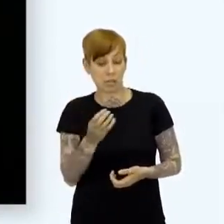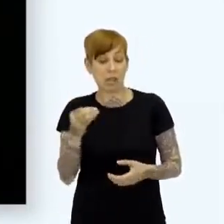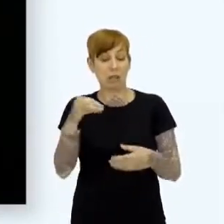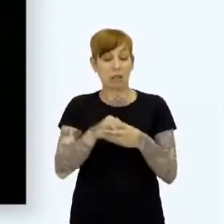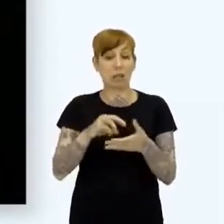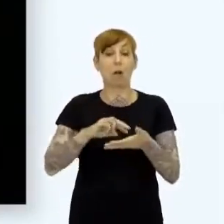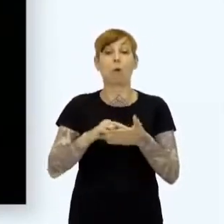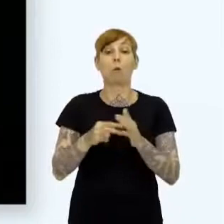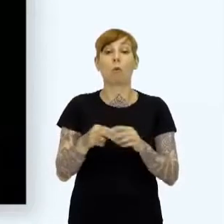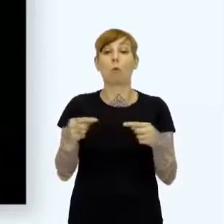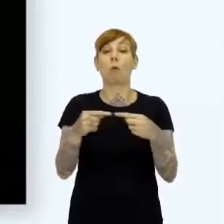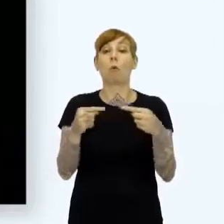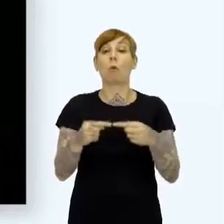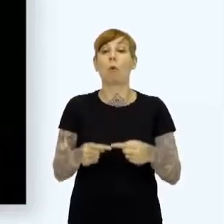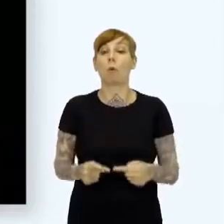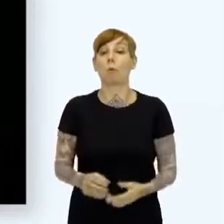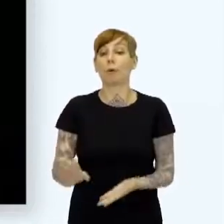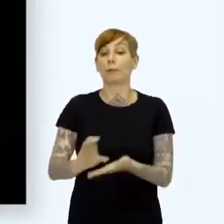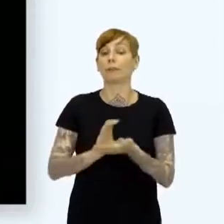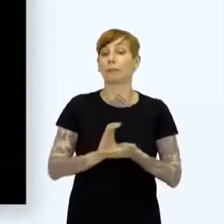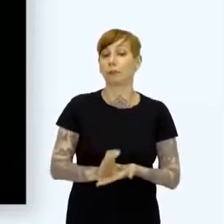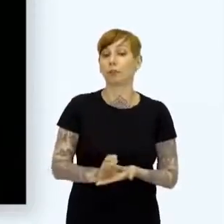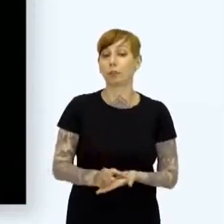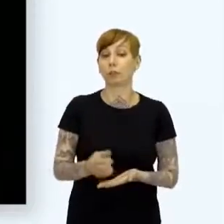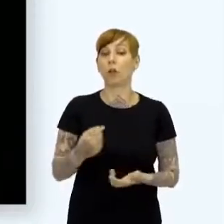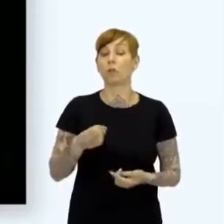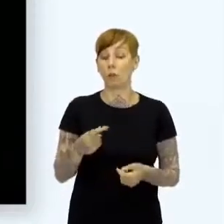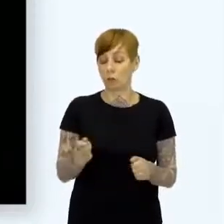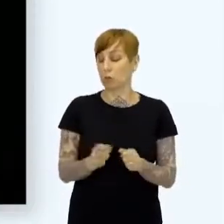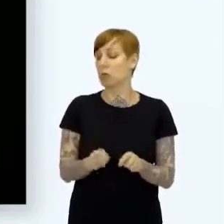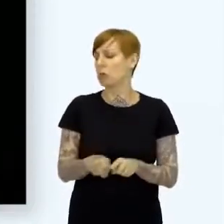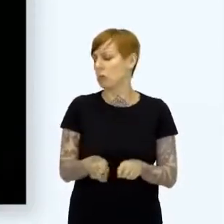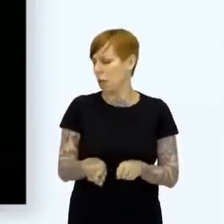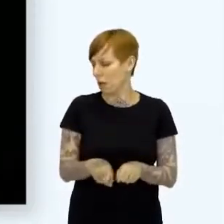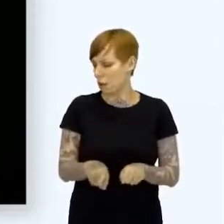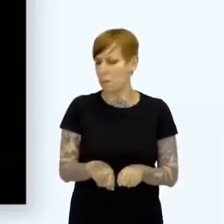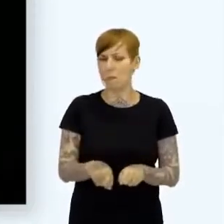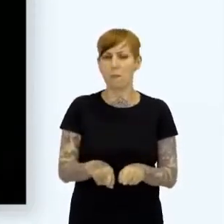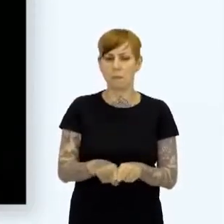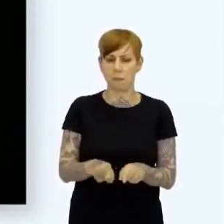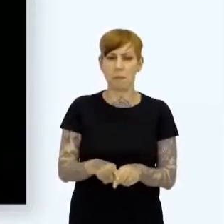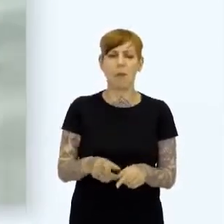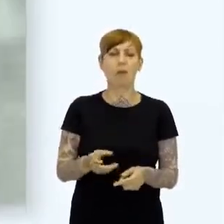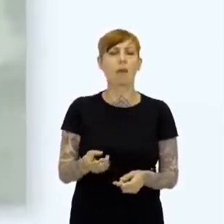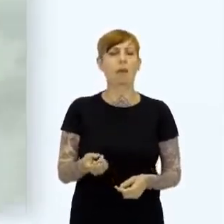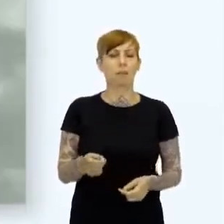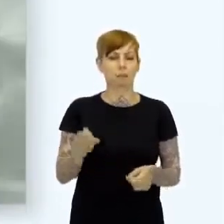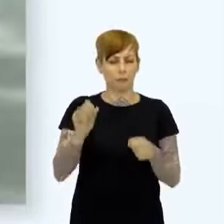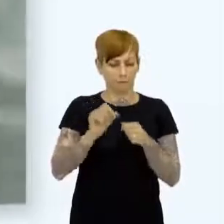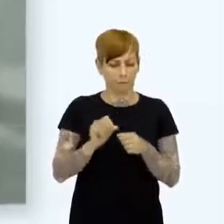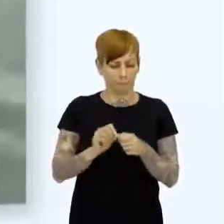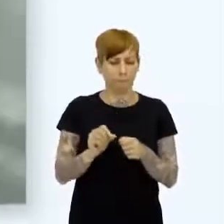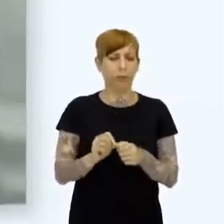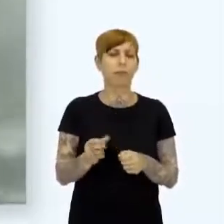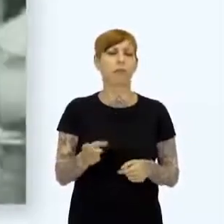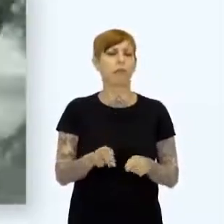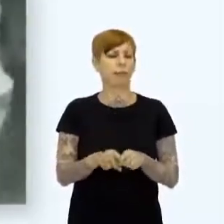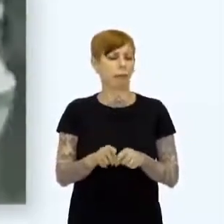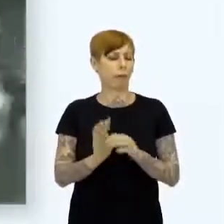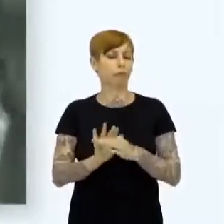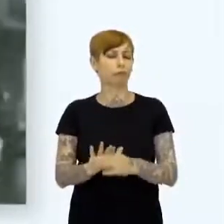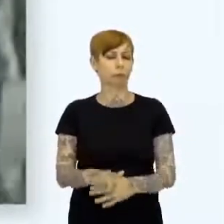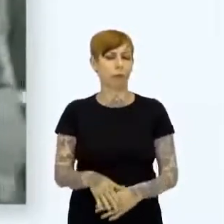constitucional, nós cumpriremos o nosso, fazendo aquilo que está no nosso alcance. Mas o que levou as